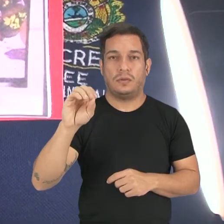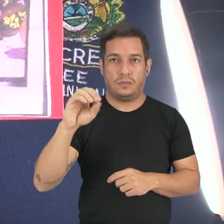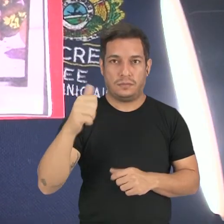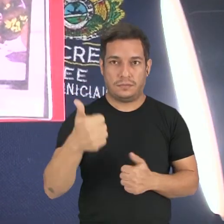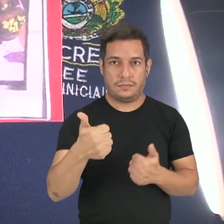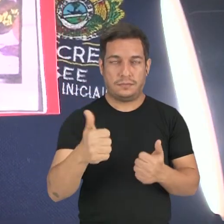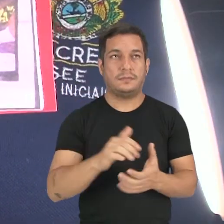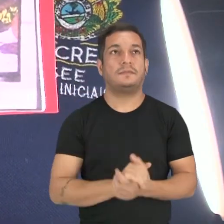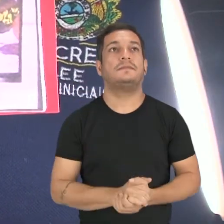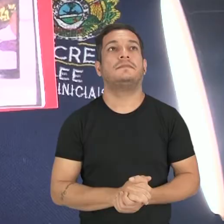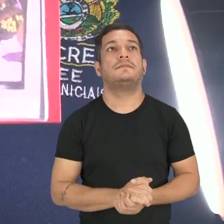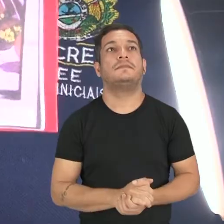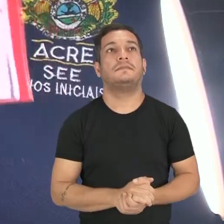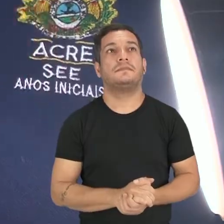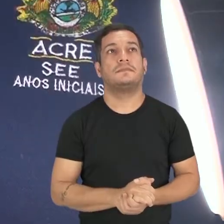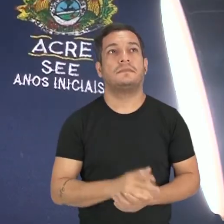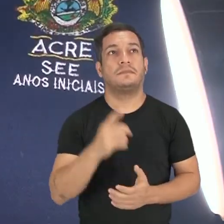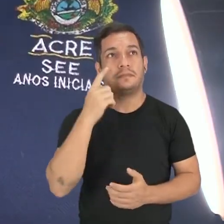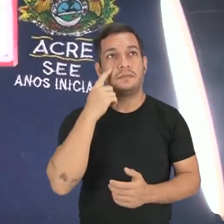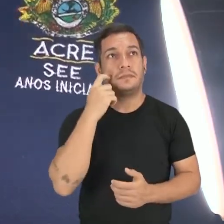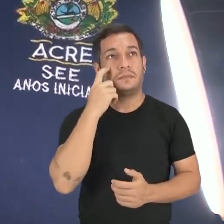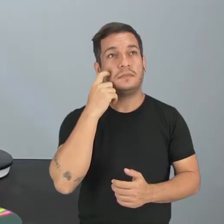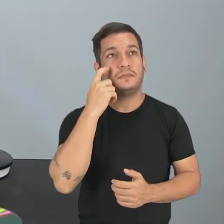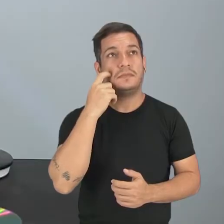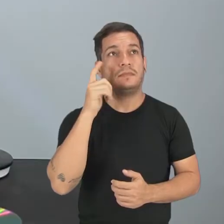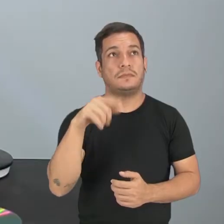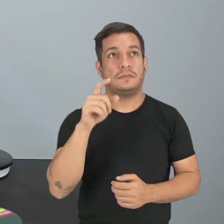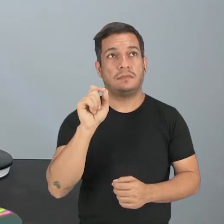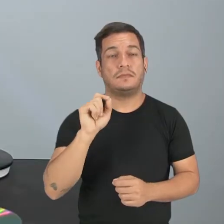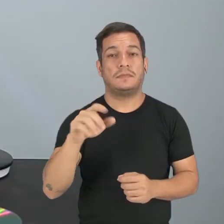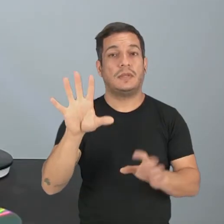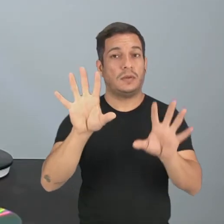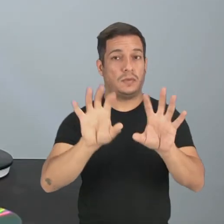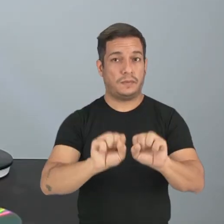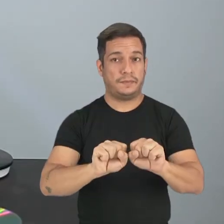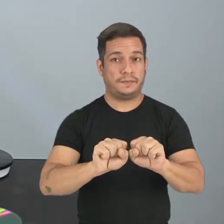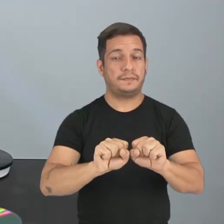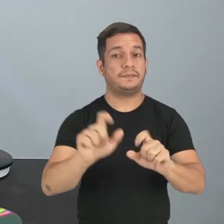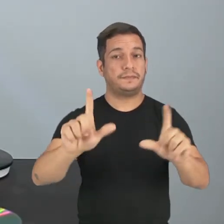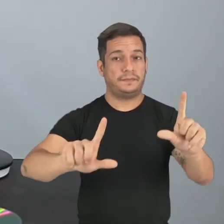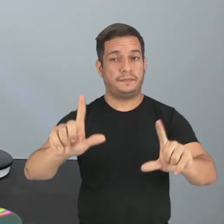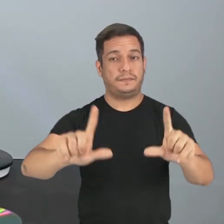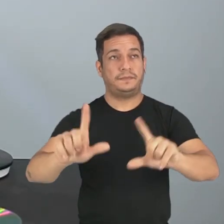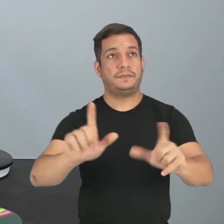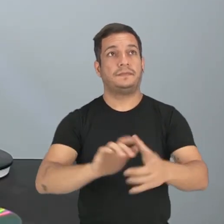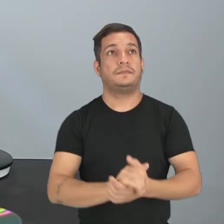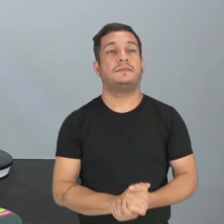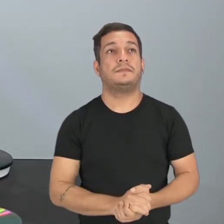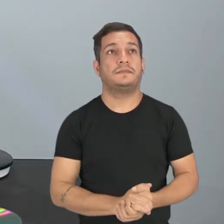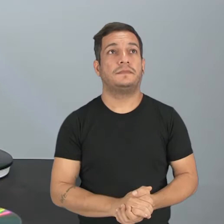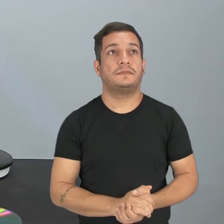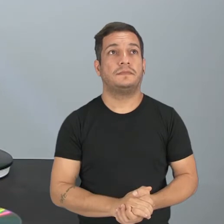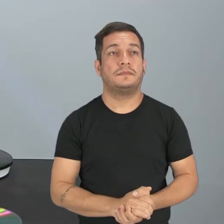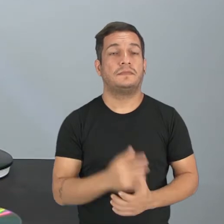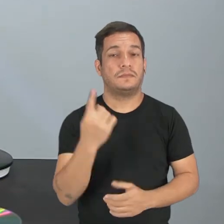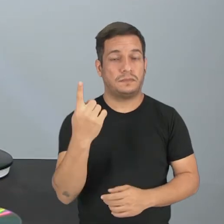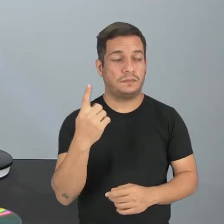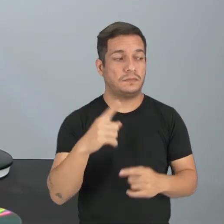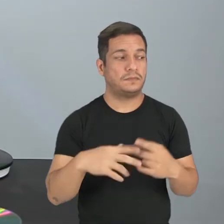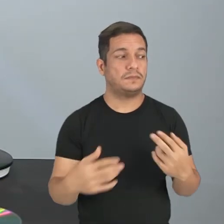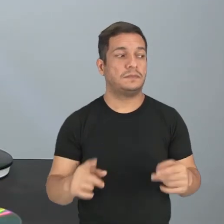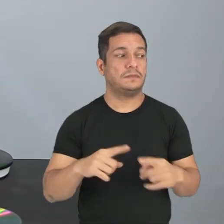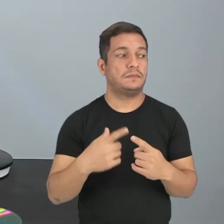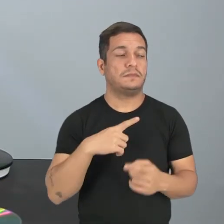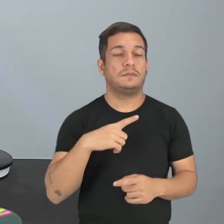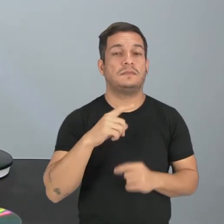certo? Então, ele está desligado a TV. Somente um objeto, mas